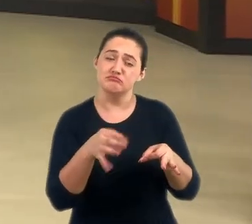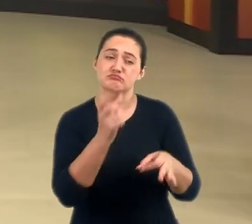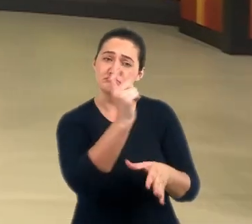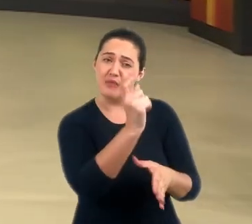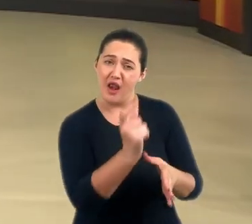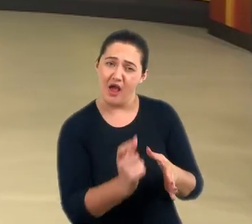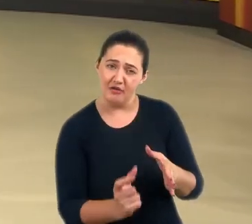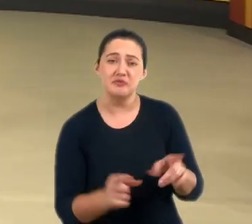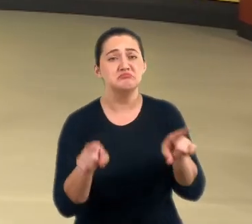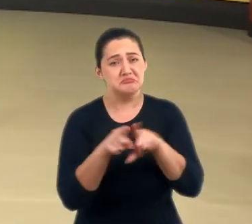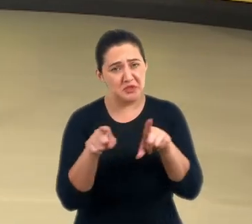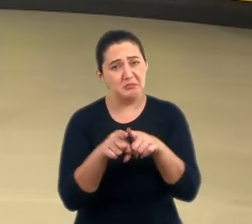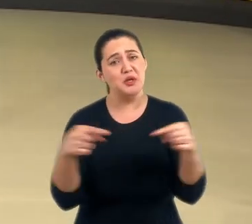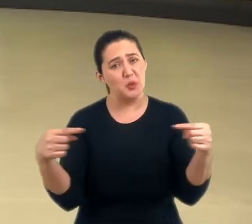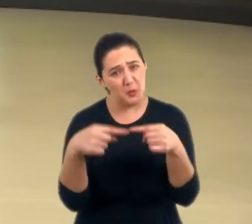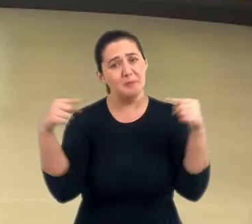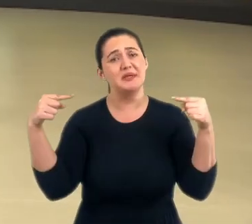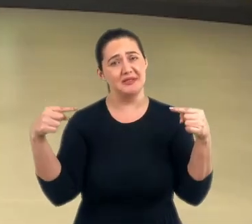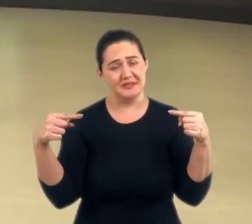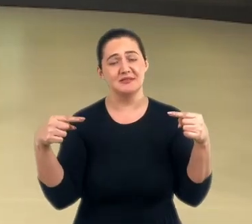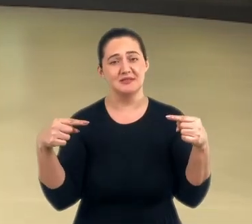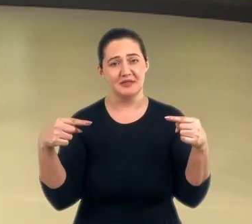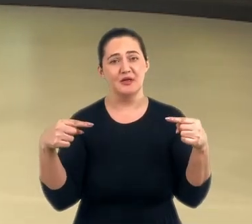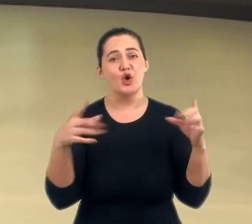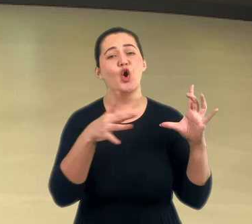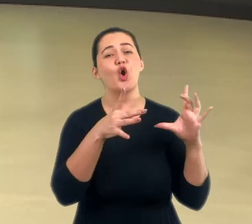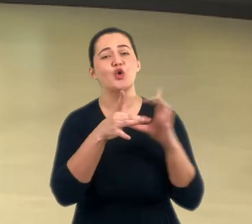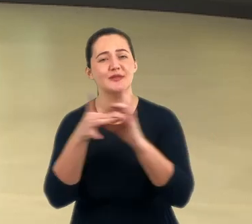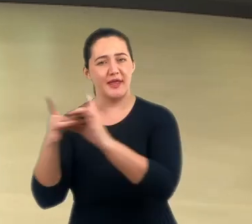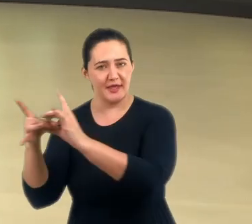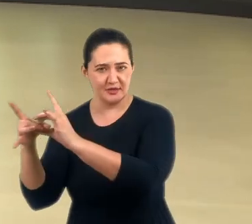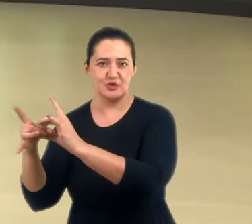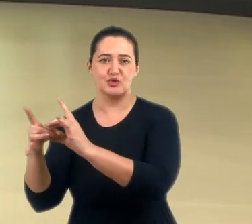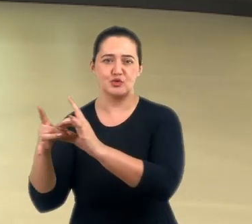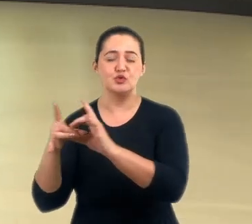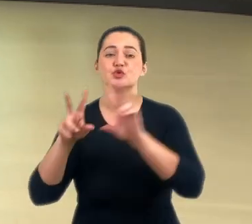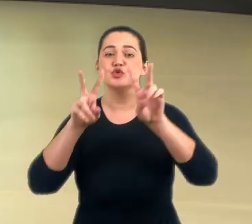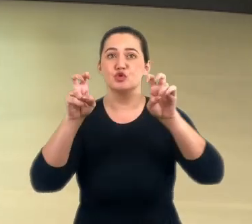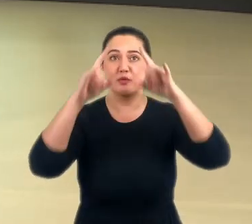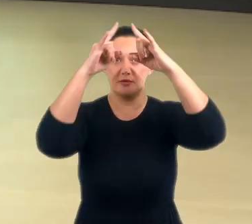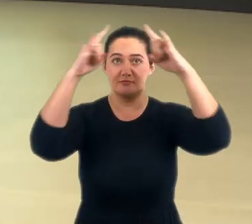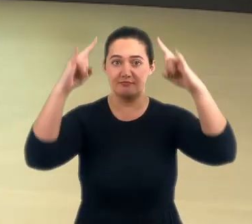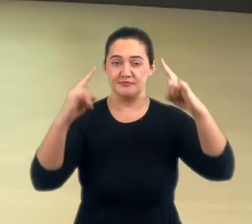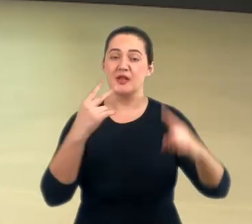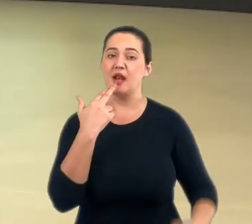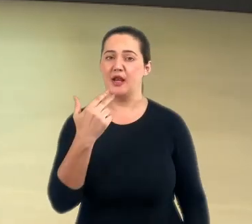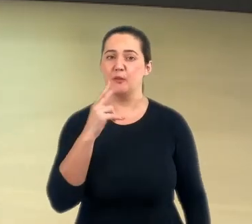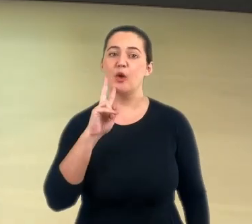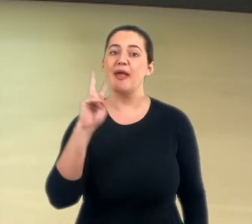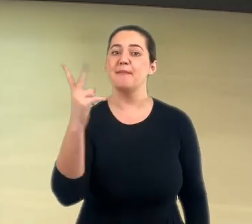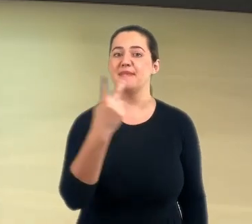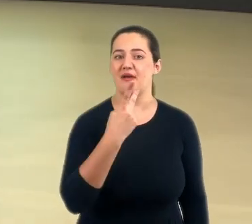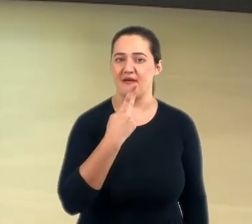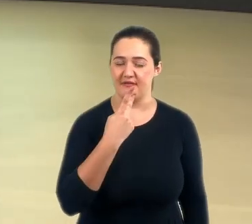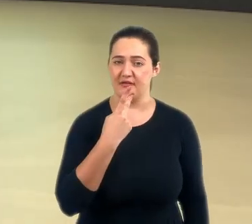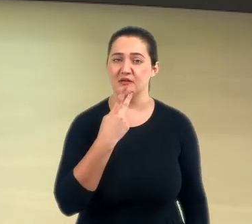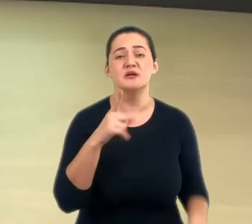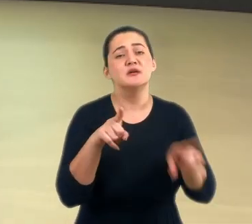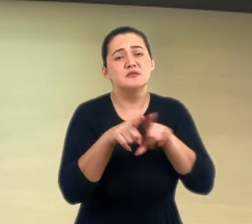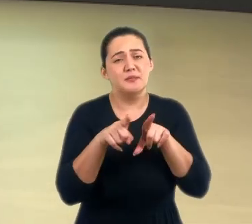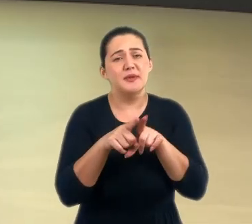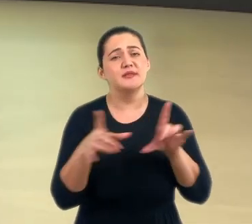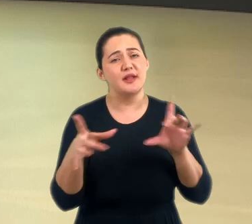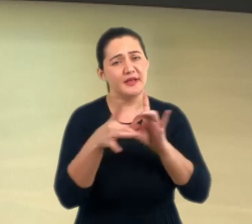estas versões também correspondem ao contexto redacional do hebraico. E também tem